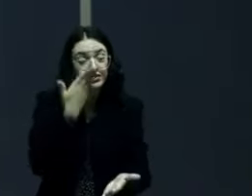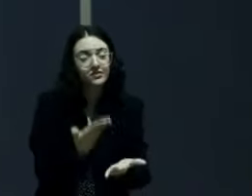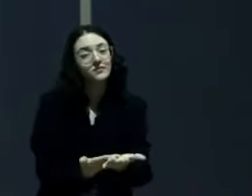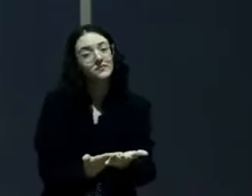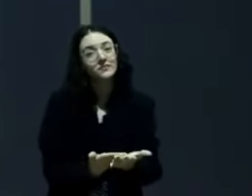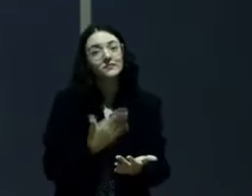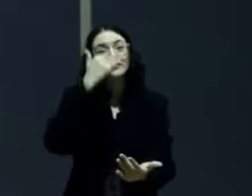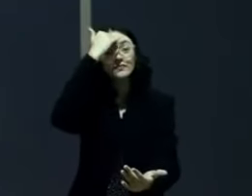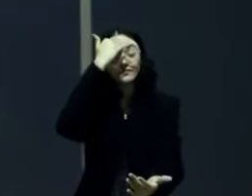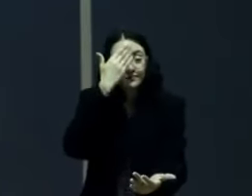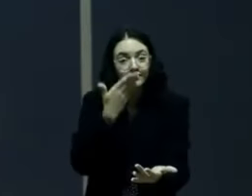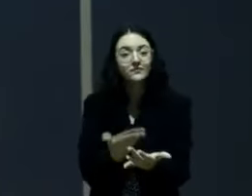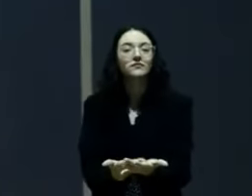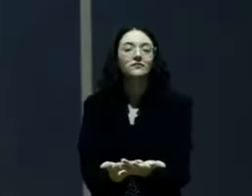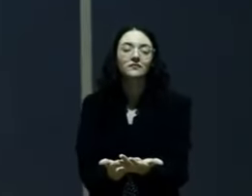Creia nessa mensagem.